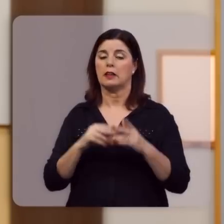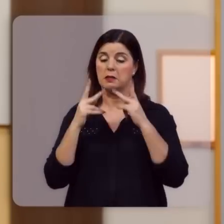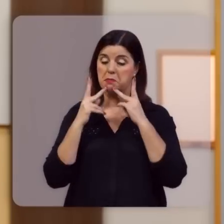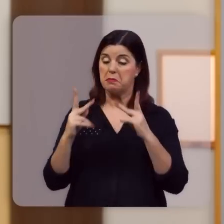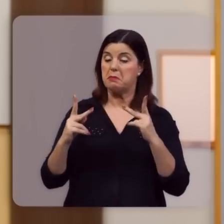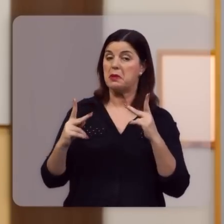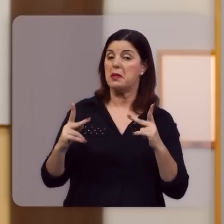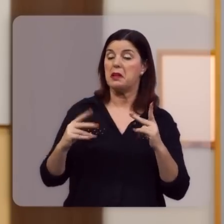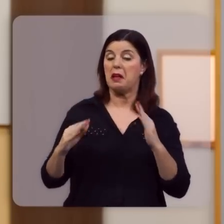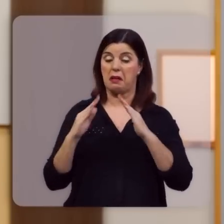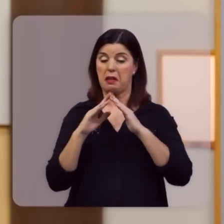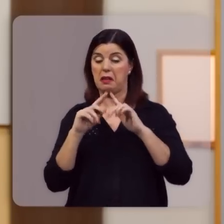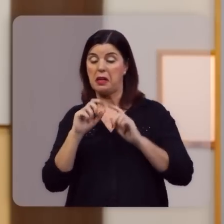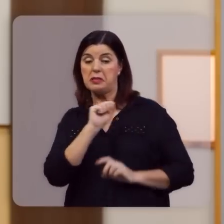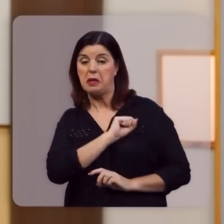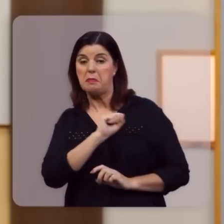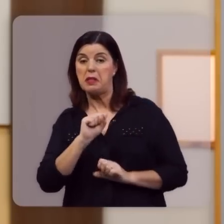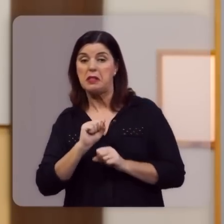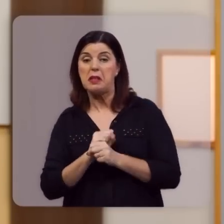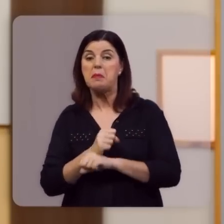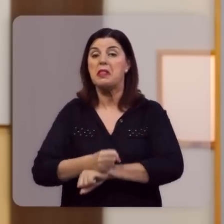nas cátedras de seminários,